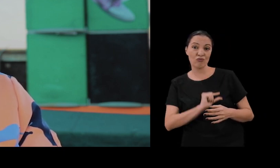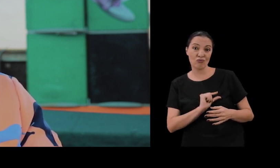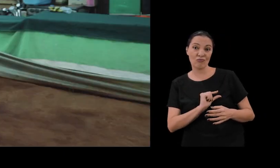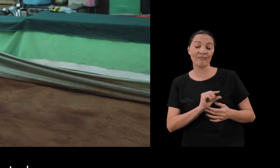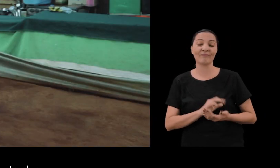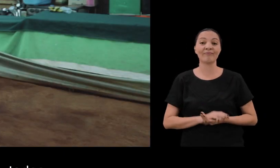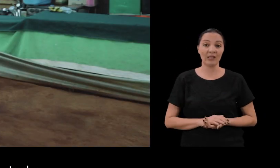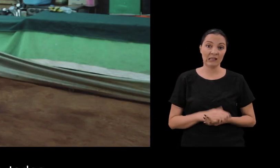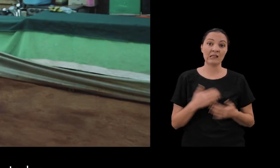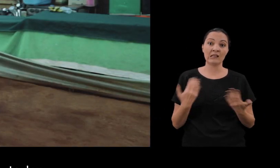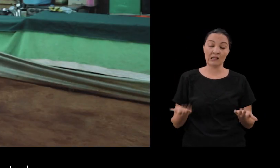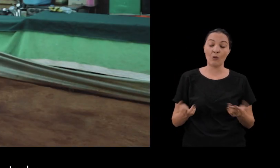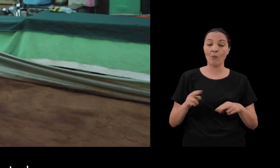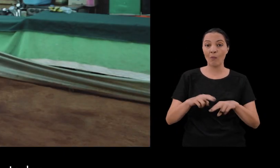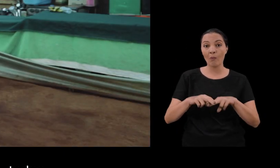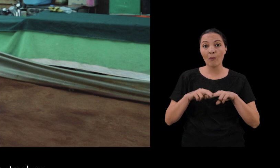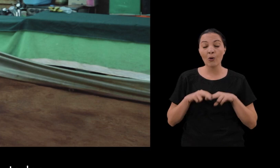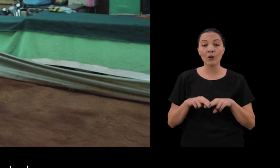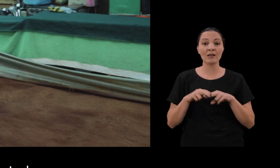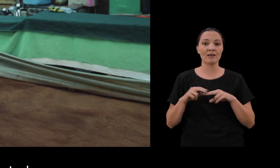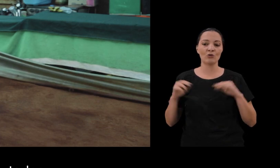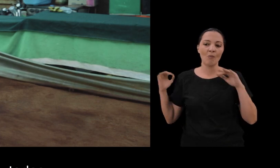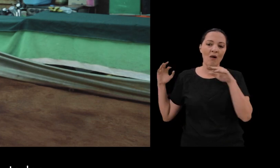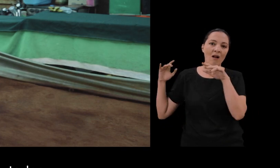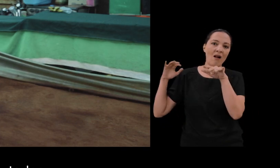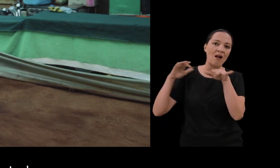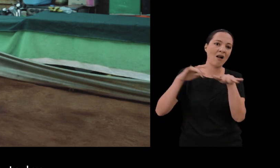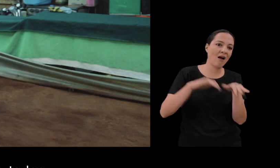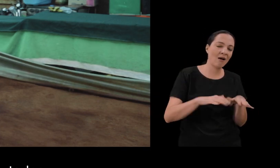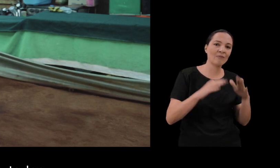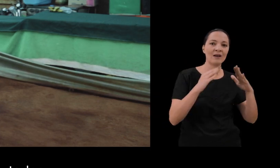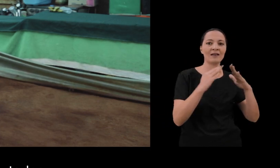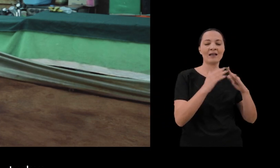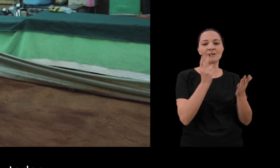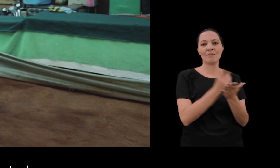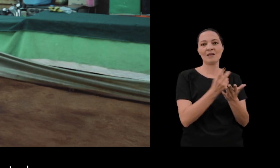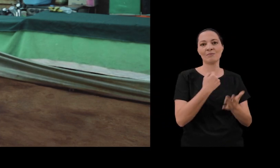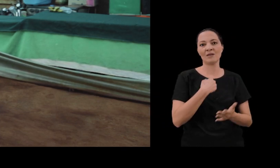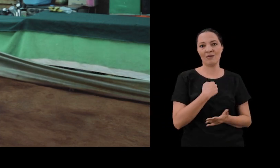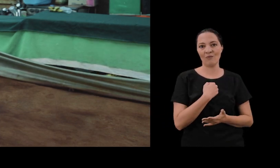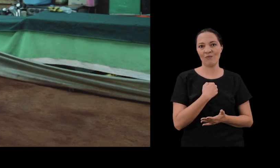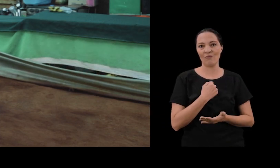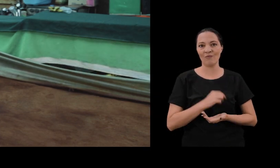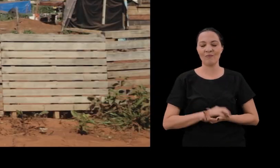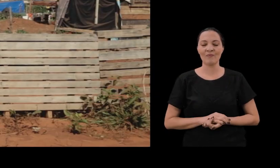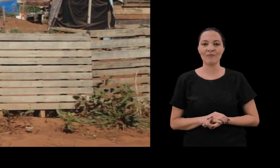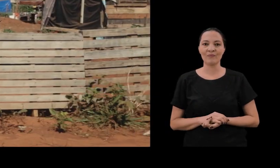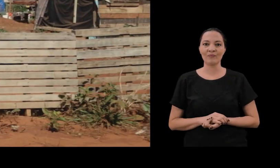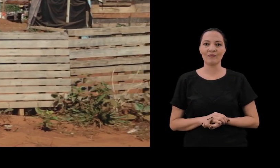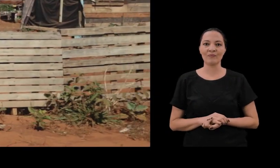né? Foi quando elas foram todas morar na mesma casa a qual eu estava.